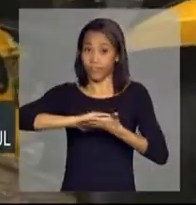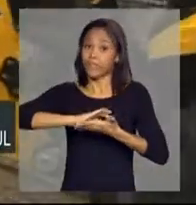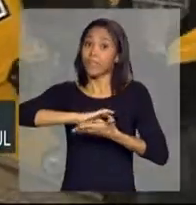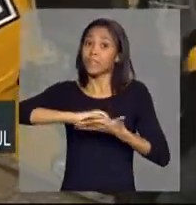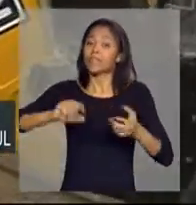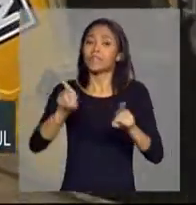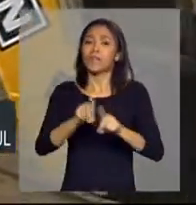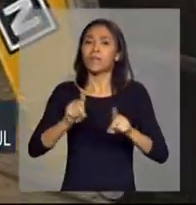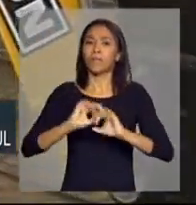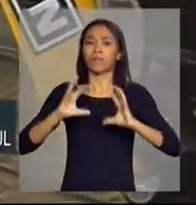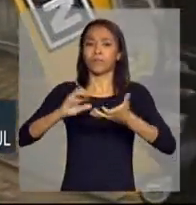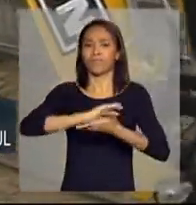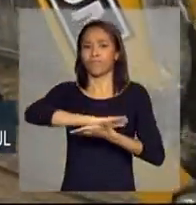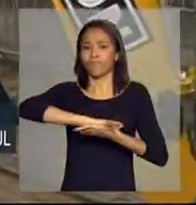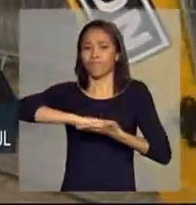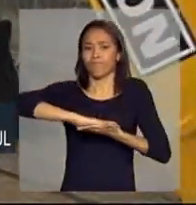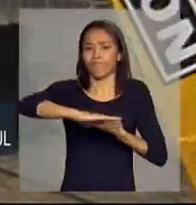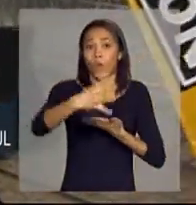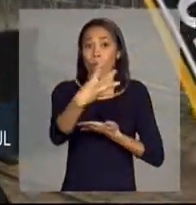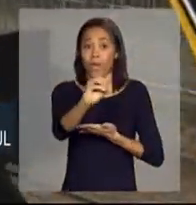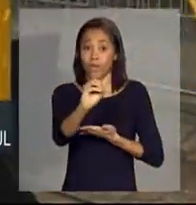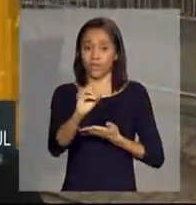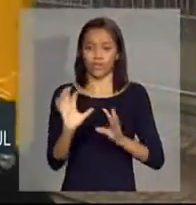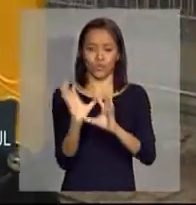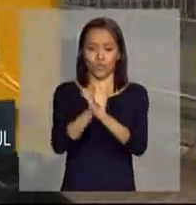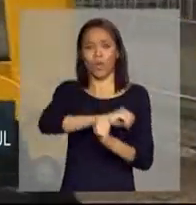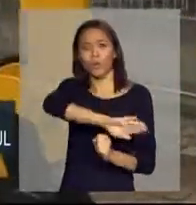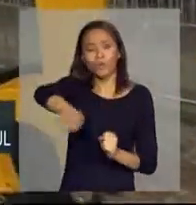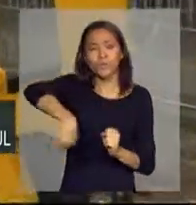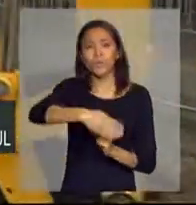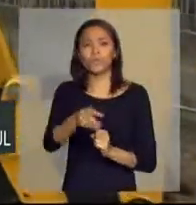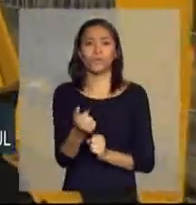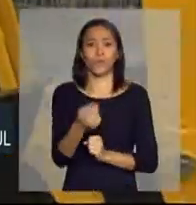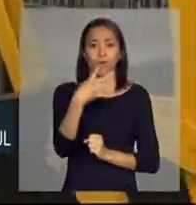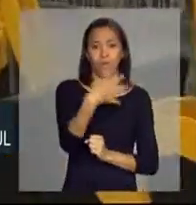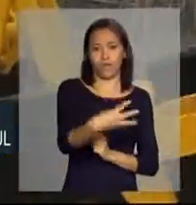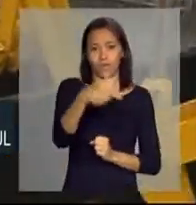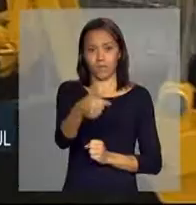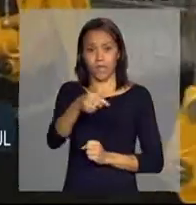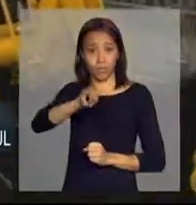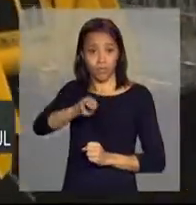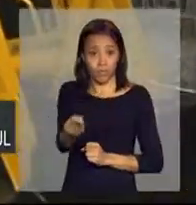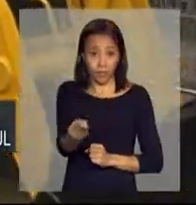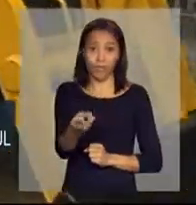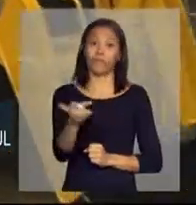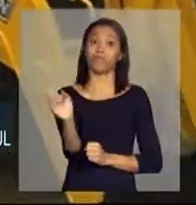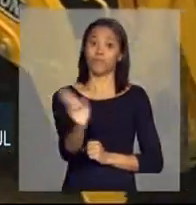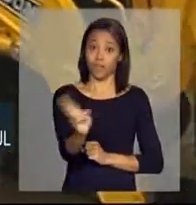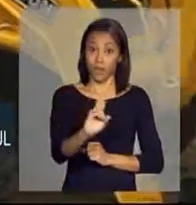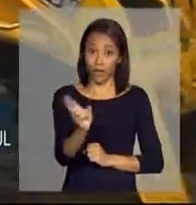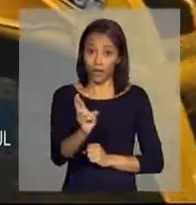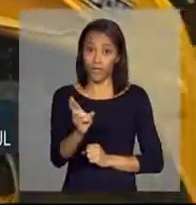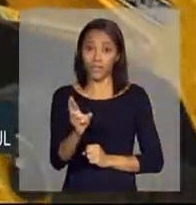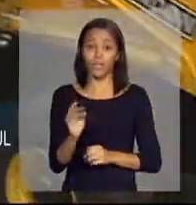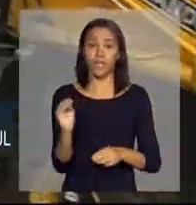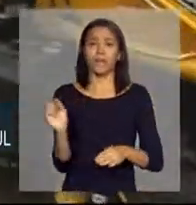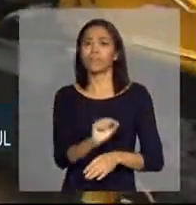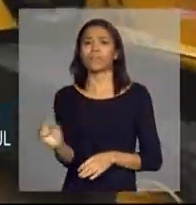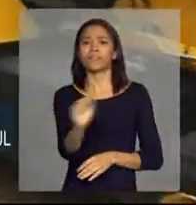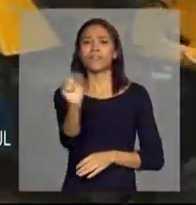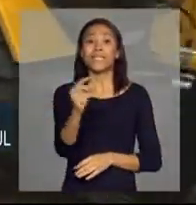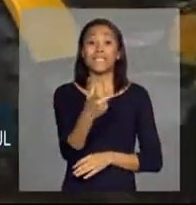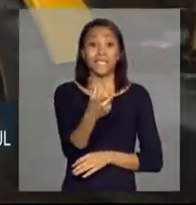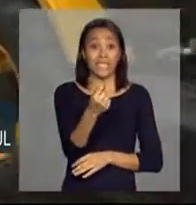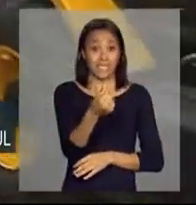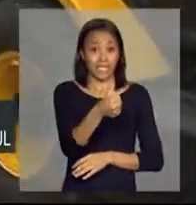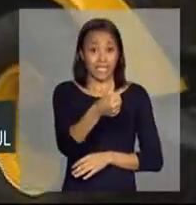40 motoniveladoras, perfazendo um investimento de aproximadamente R$ 47 milhões, beneficiando 600 mil